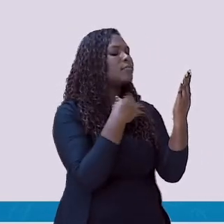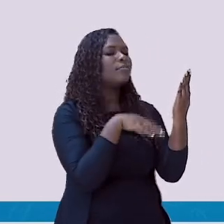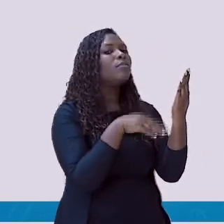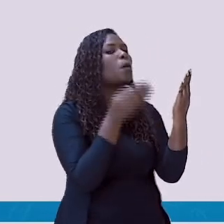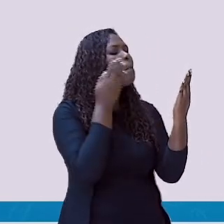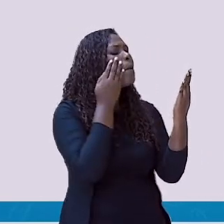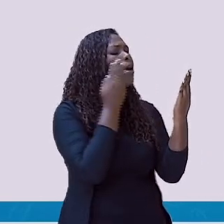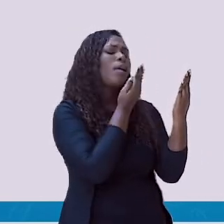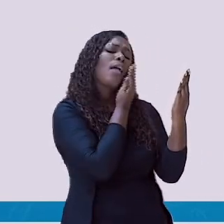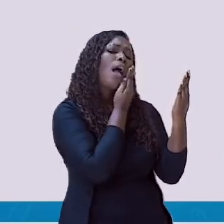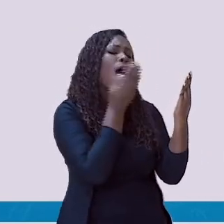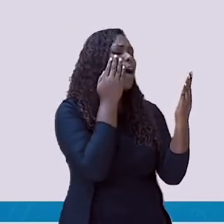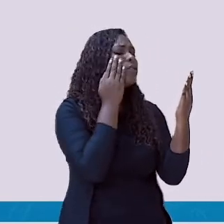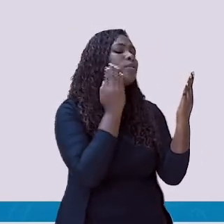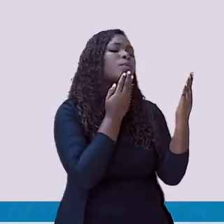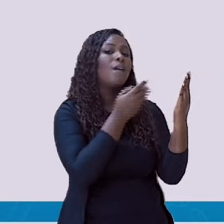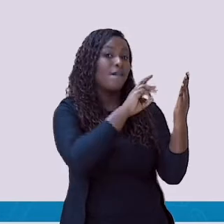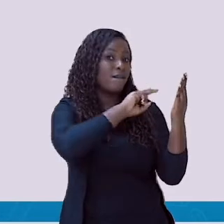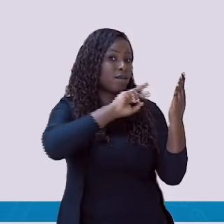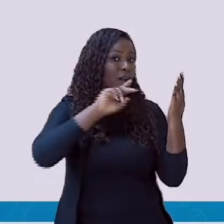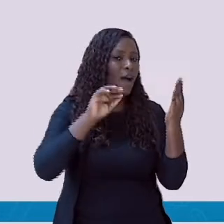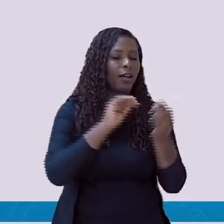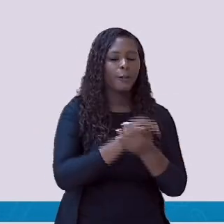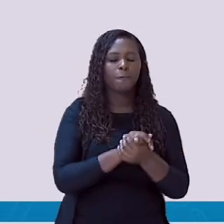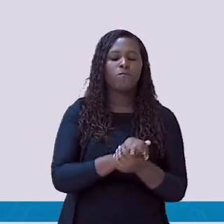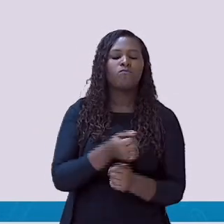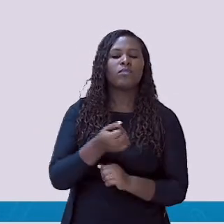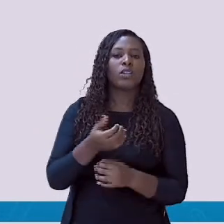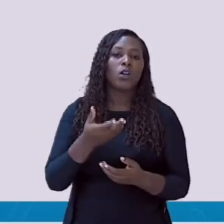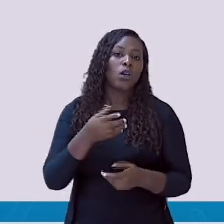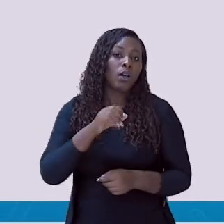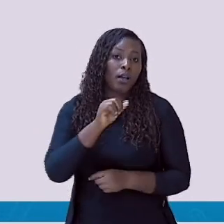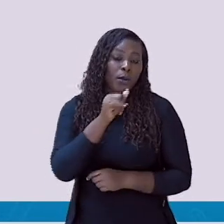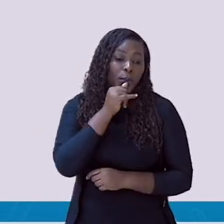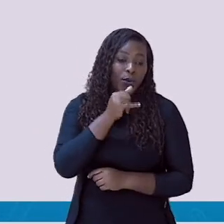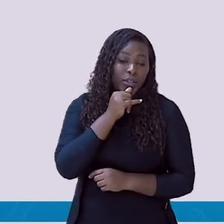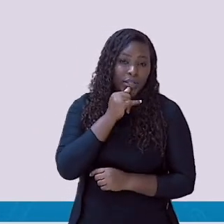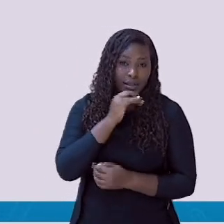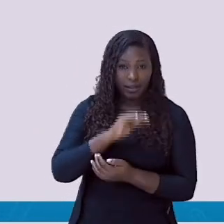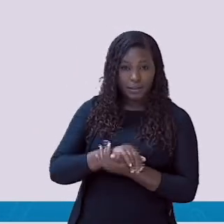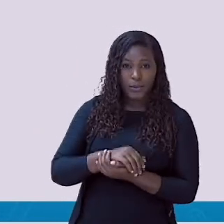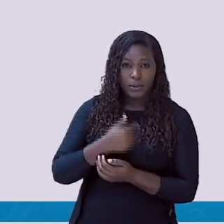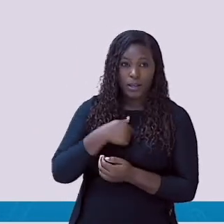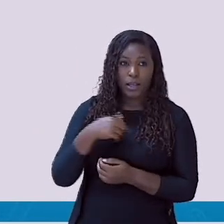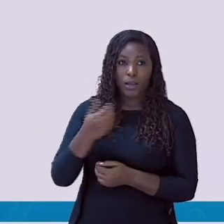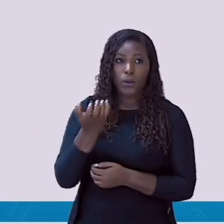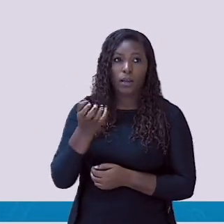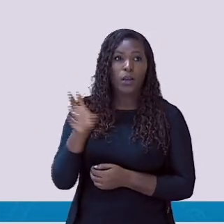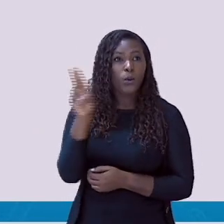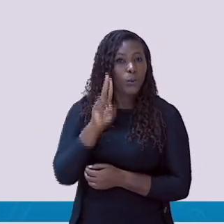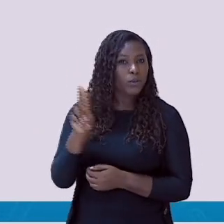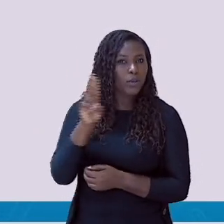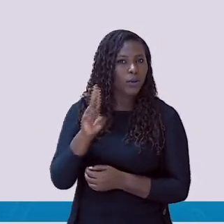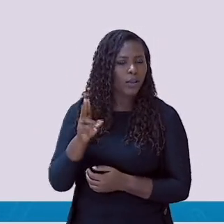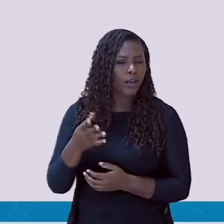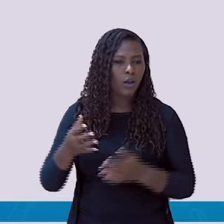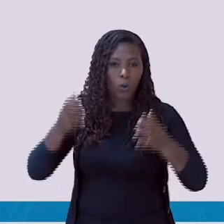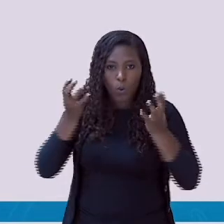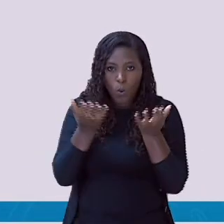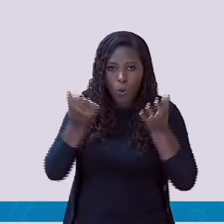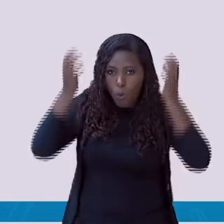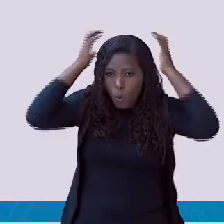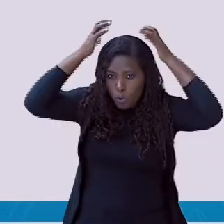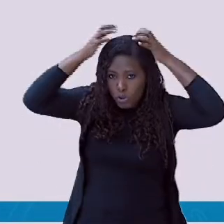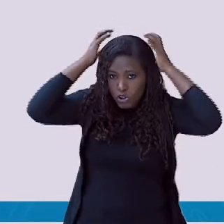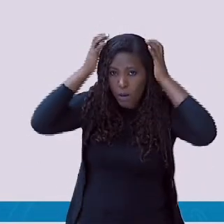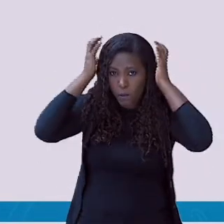Como assim? Exemplo, eu quero usar um shampoo, mas eu não sei se aquele shampoo é bom. Aí eu